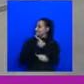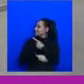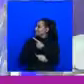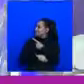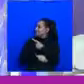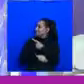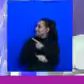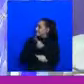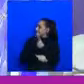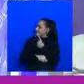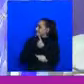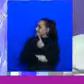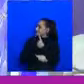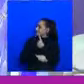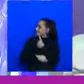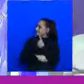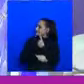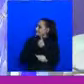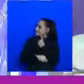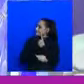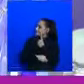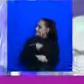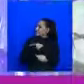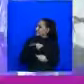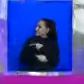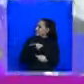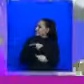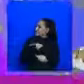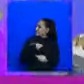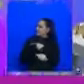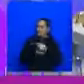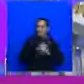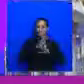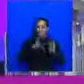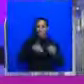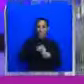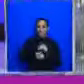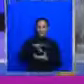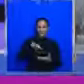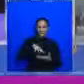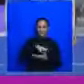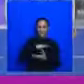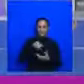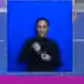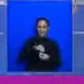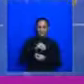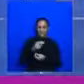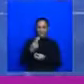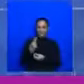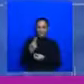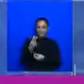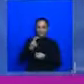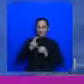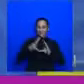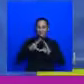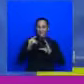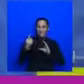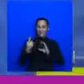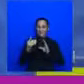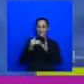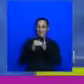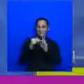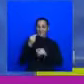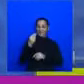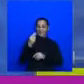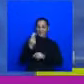Bolas posicionadas. Valendo. Globo carregado, embaralhando 25 bolas numeradas de 0 a